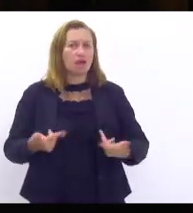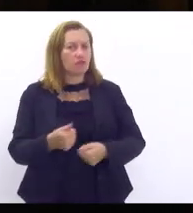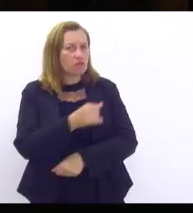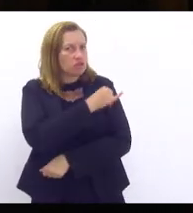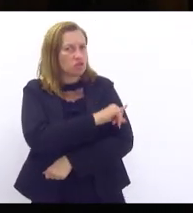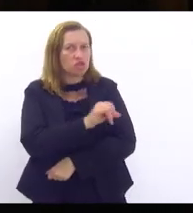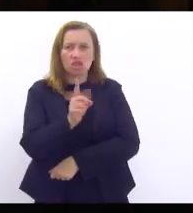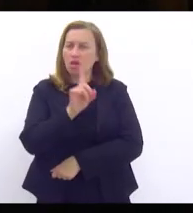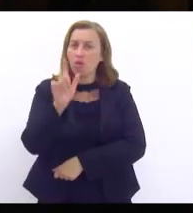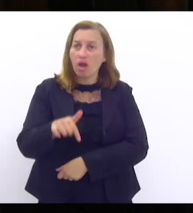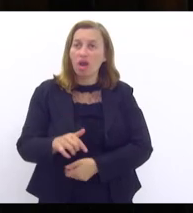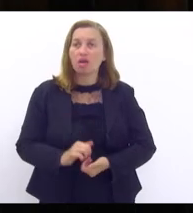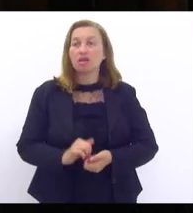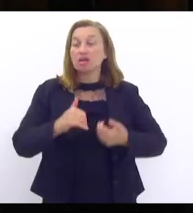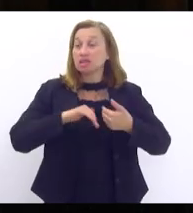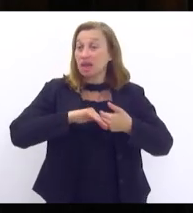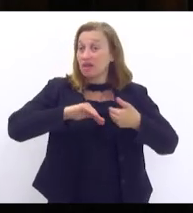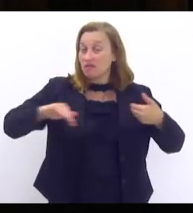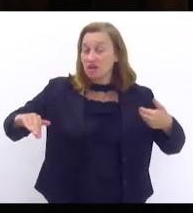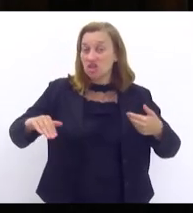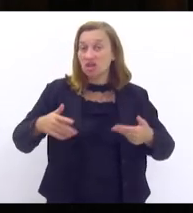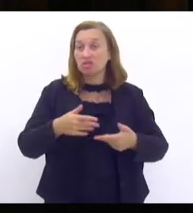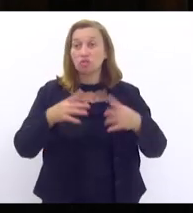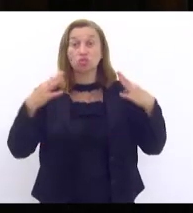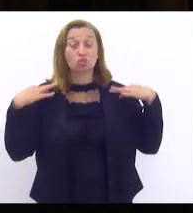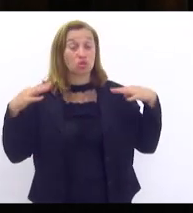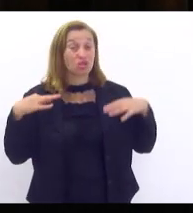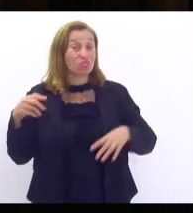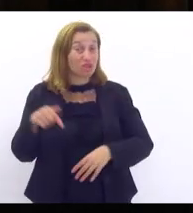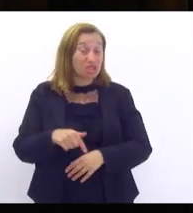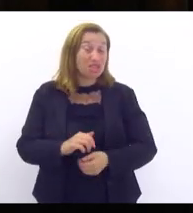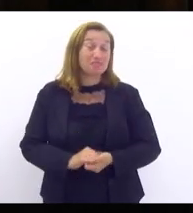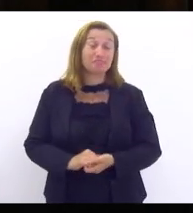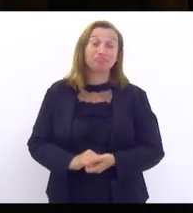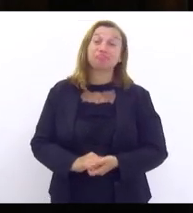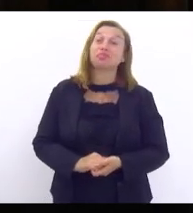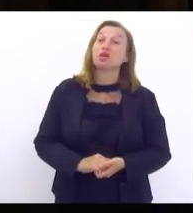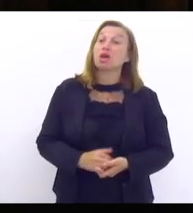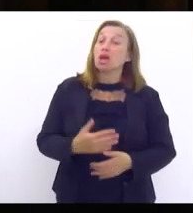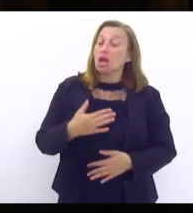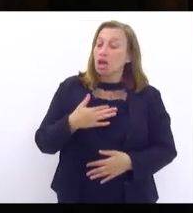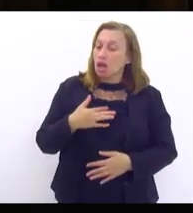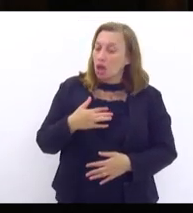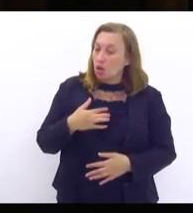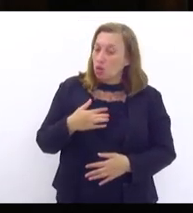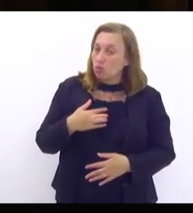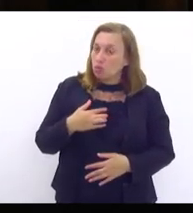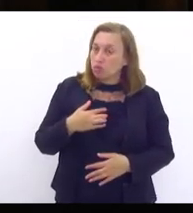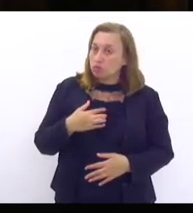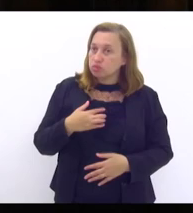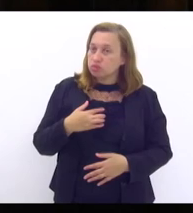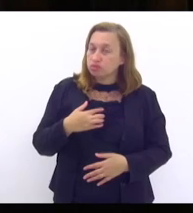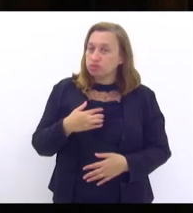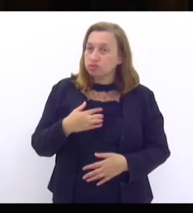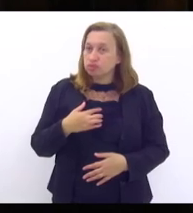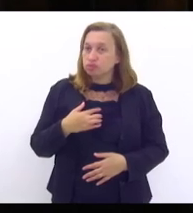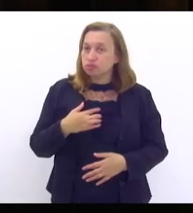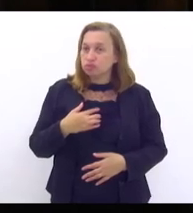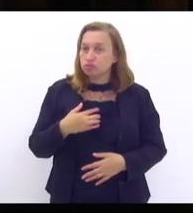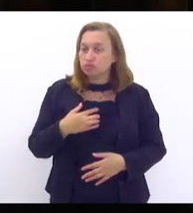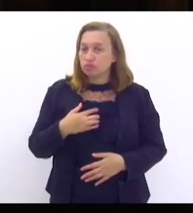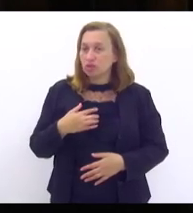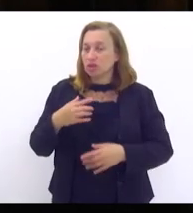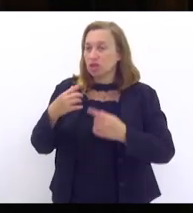E isso tem afastado muito o turismo, porque eu fui, talvez injustamente, criticar o